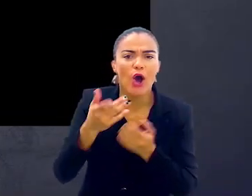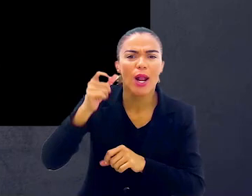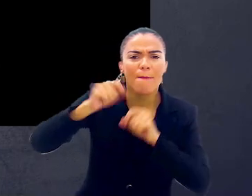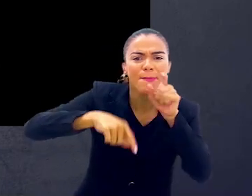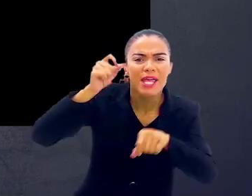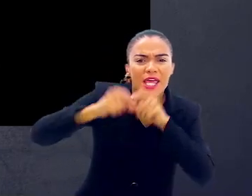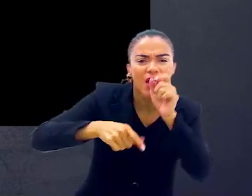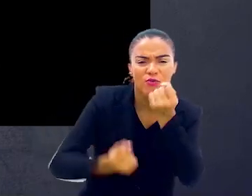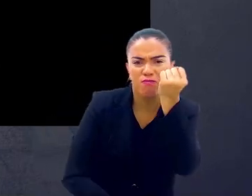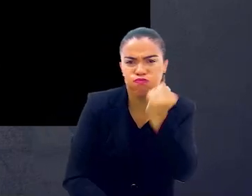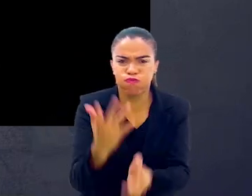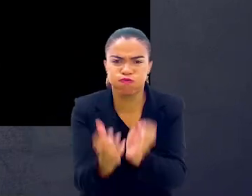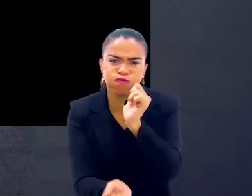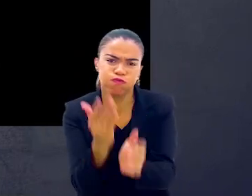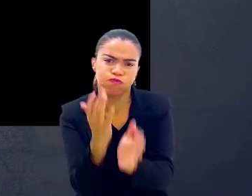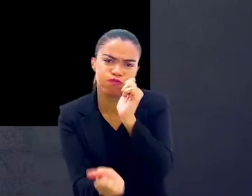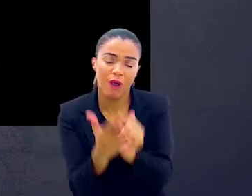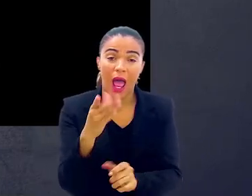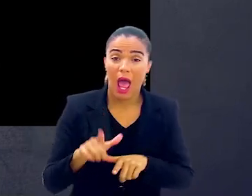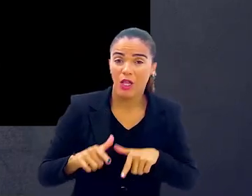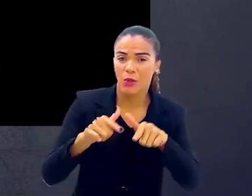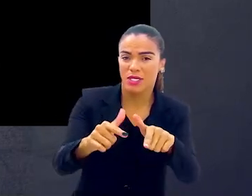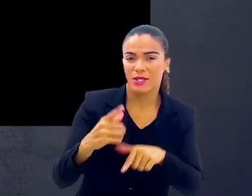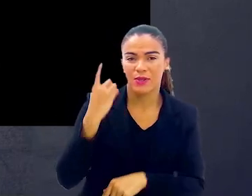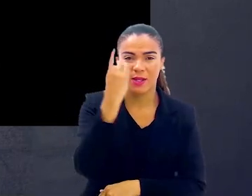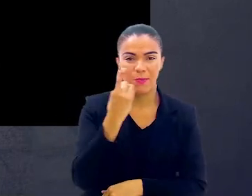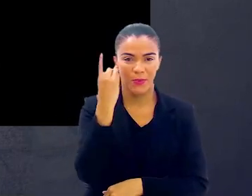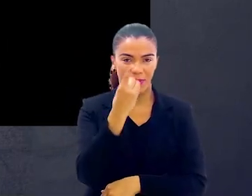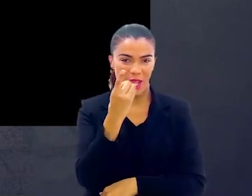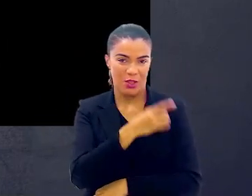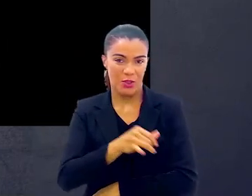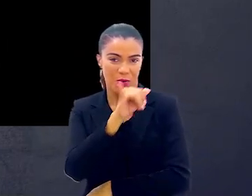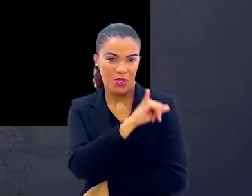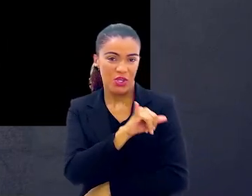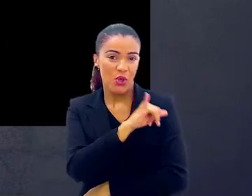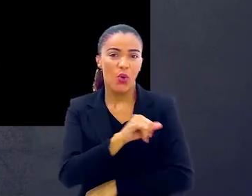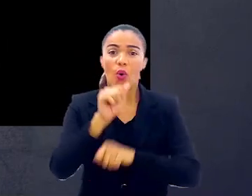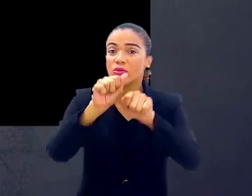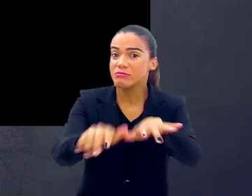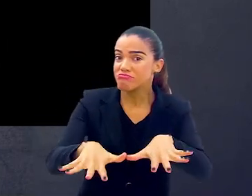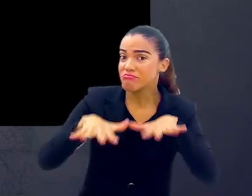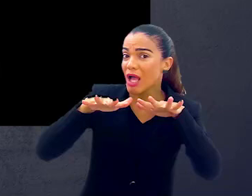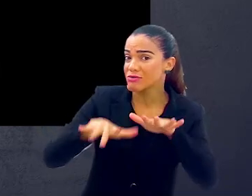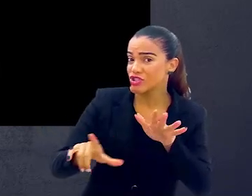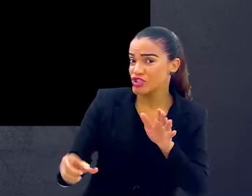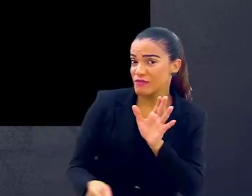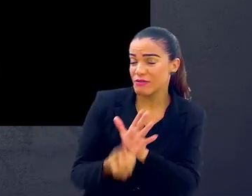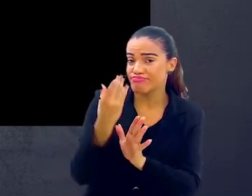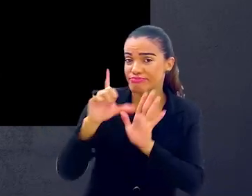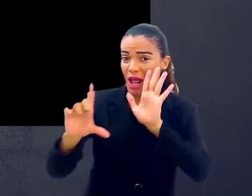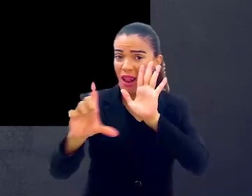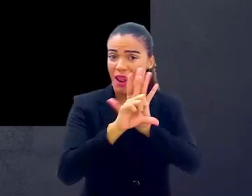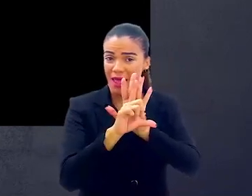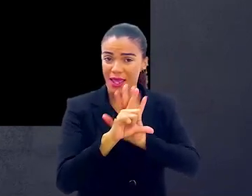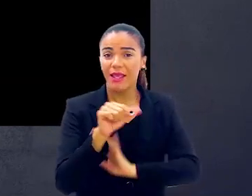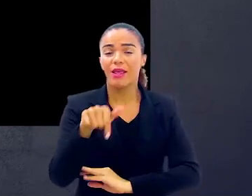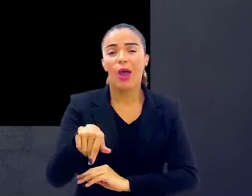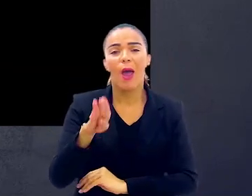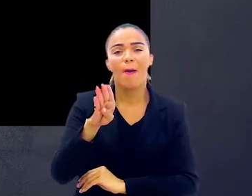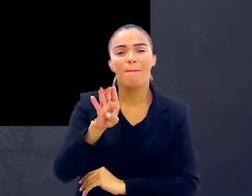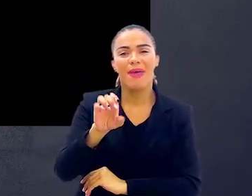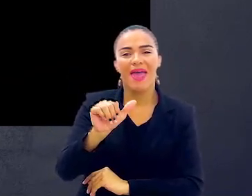Pingando Fogo, a atuação dos deputados fluminenses direto da Assembleia Legislativa